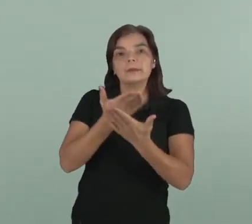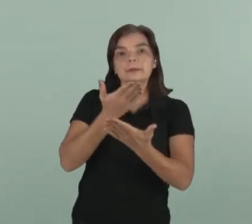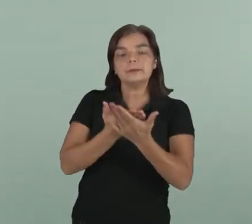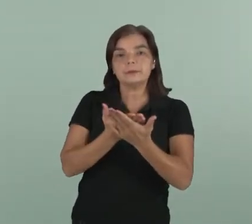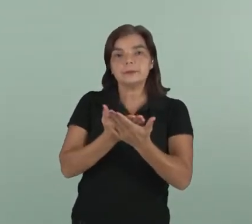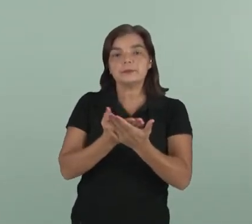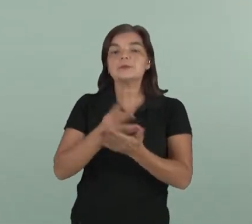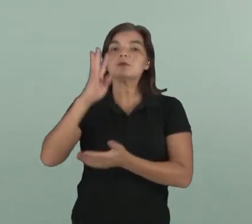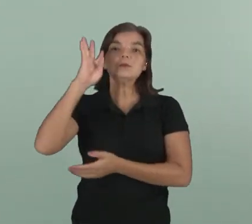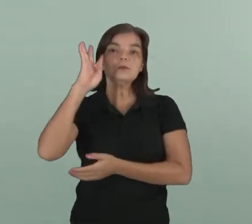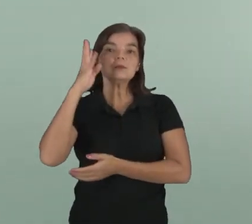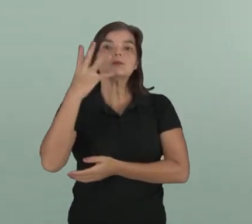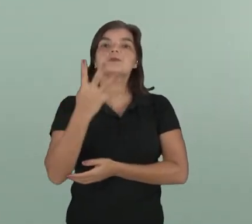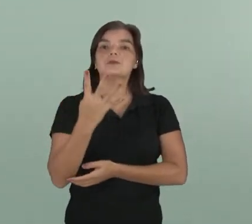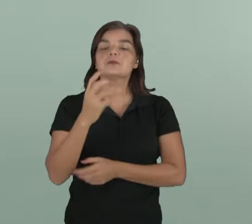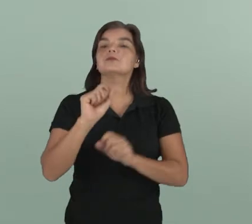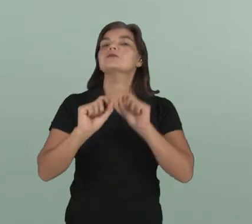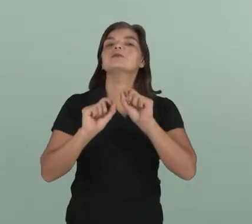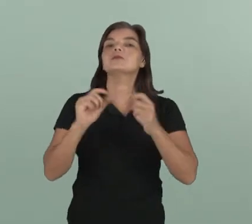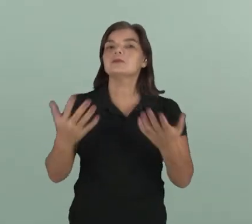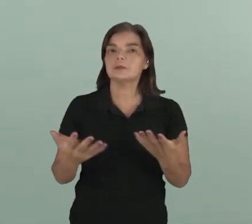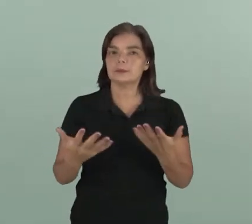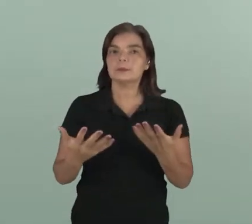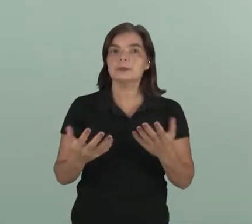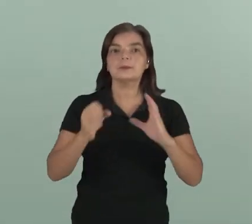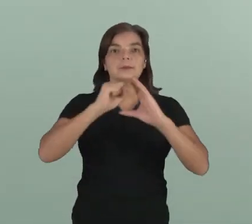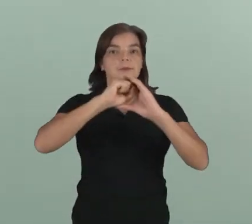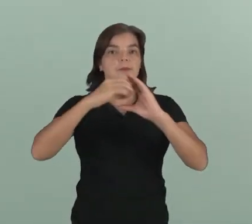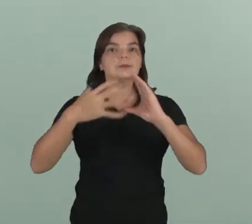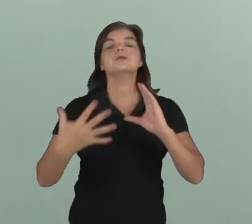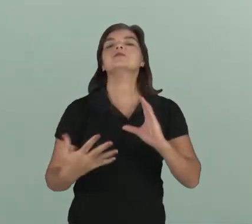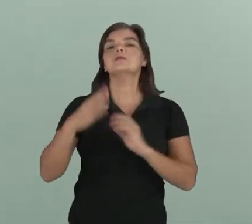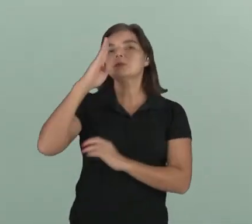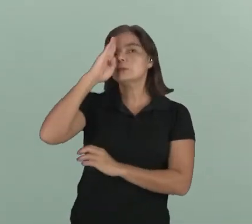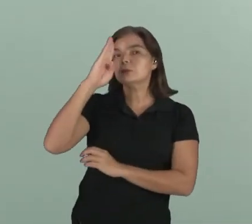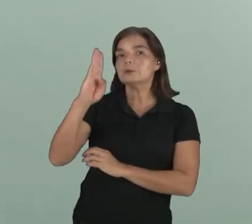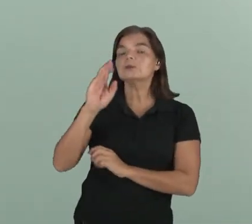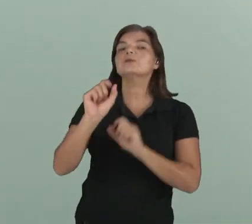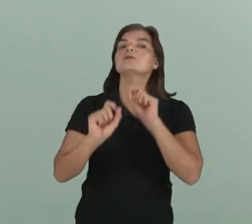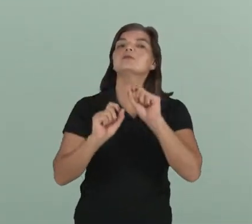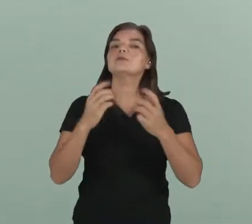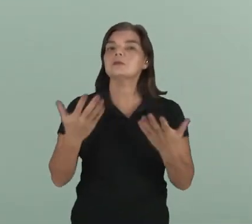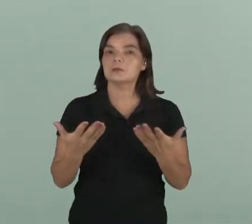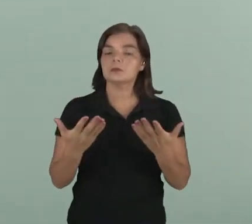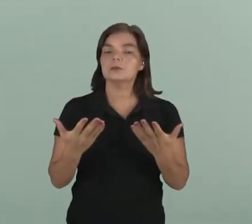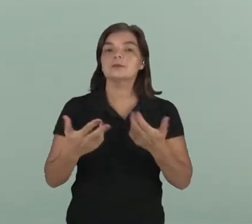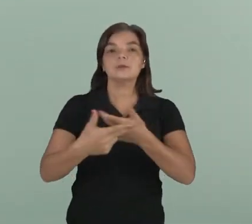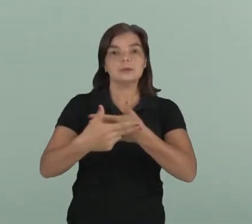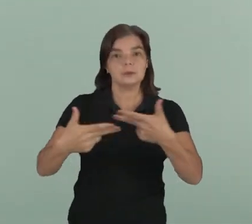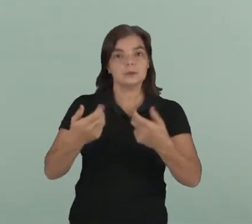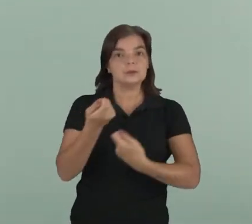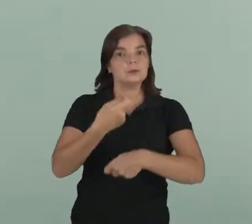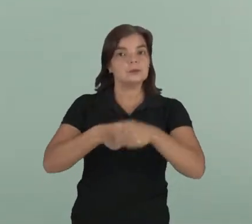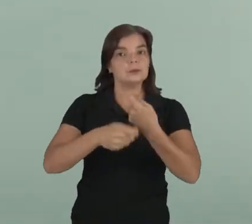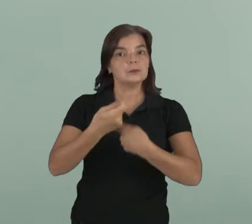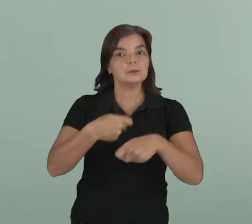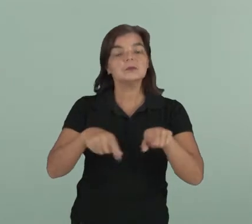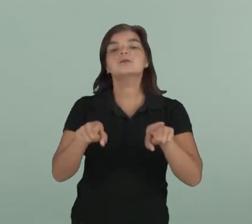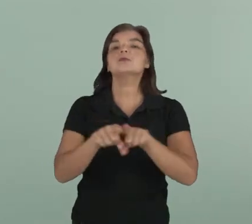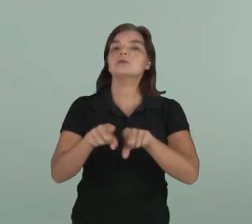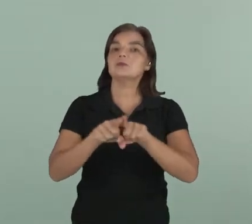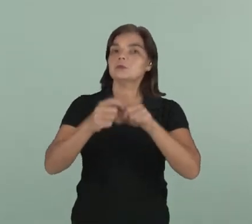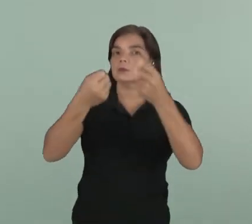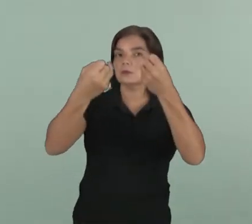foi decisivo no sentido de caracterizar principalmente as condições econômicas